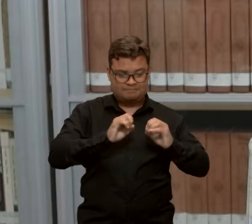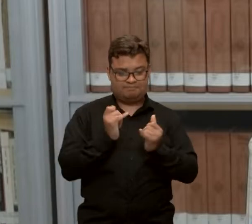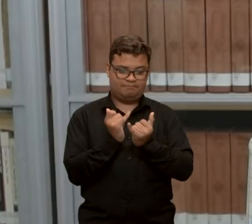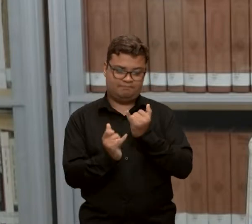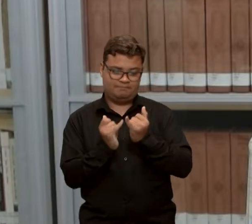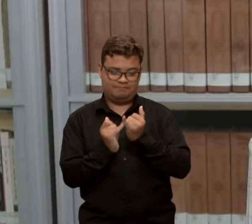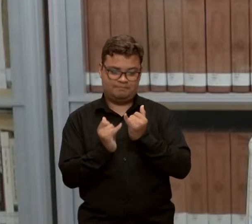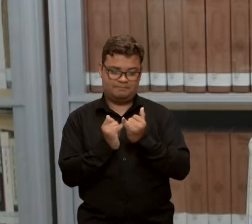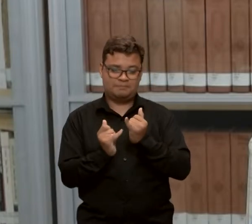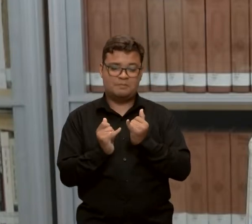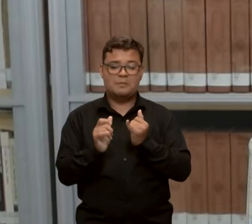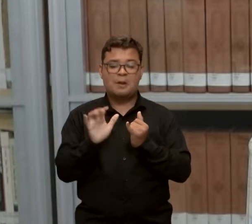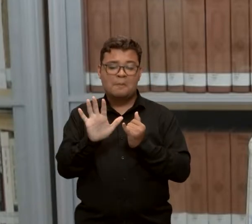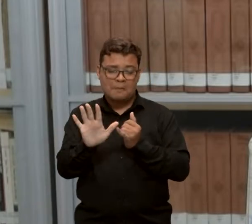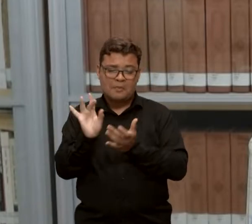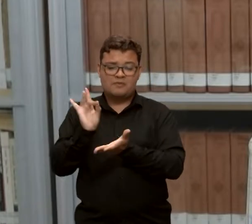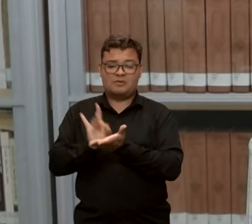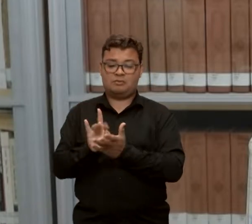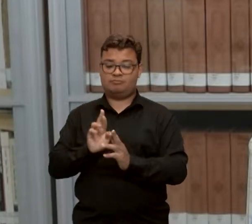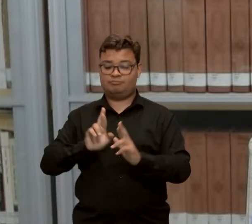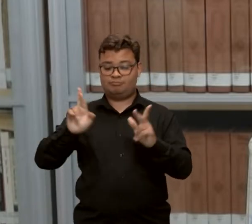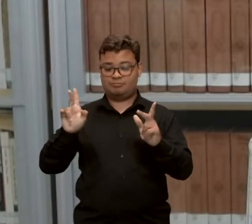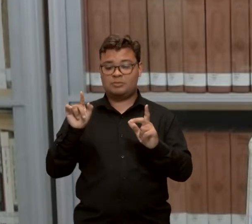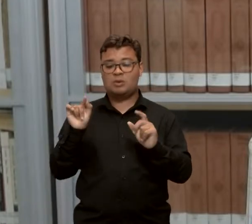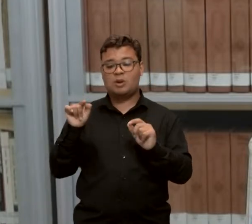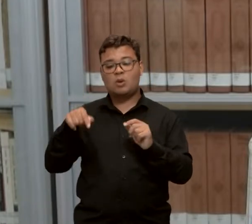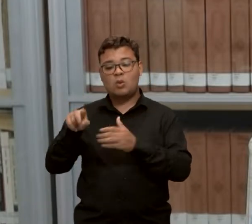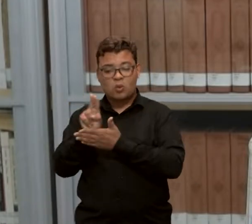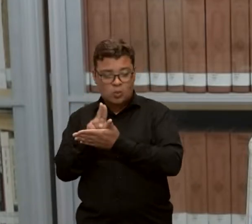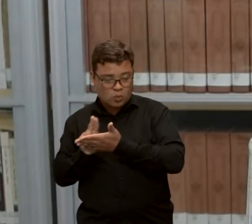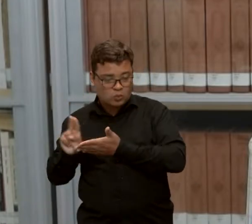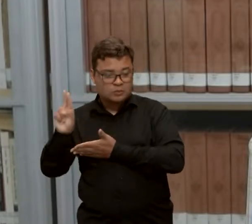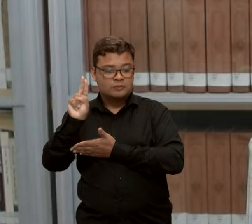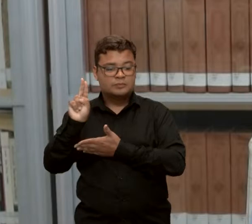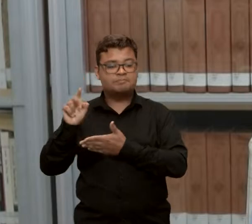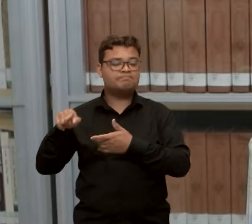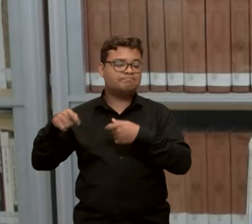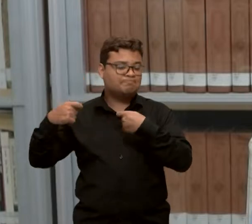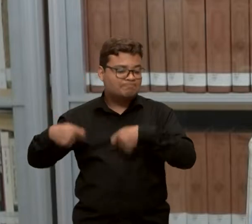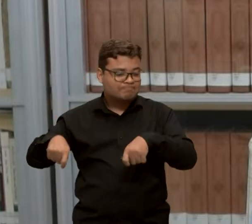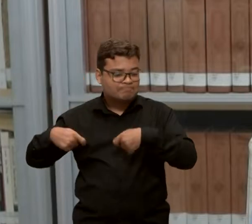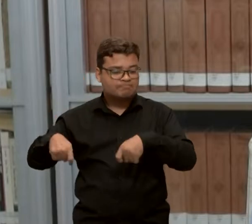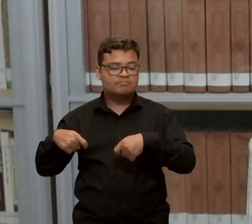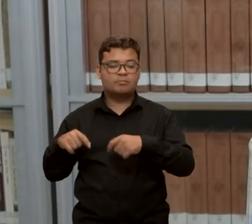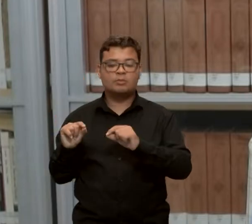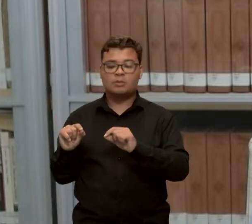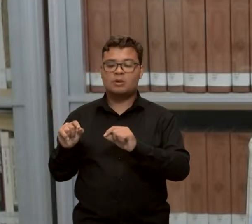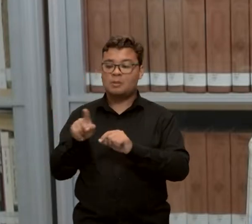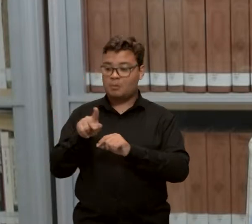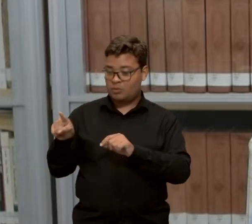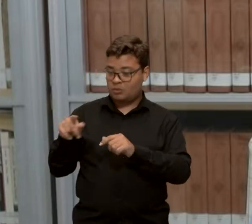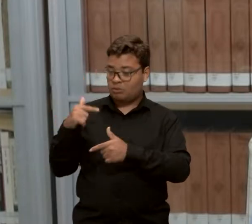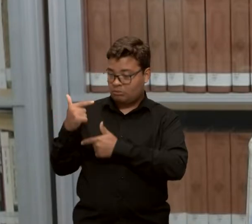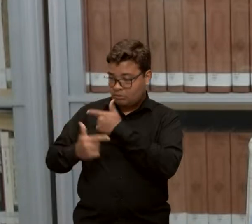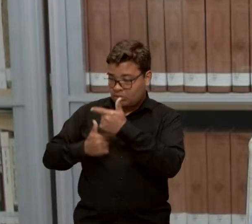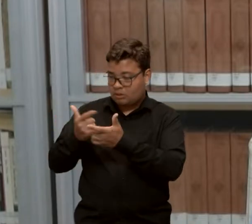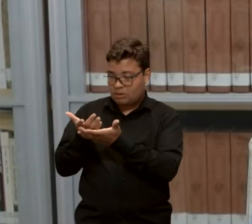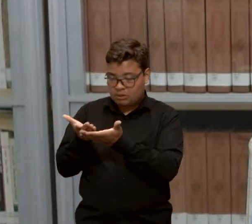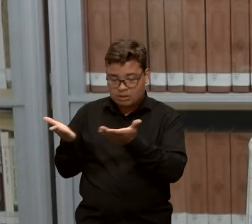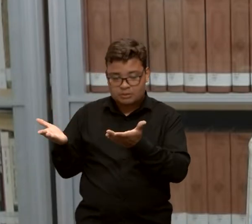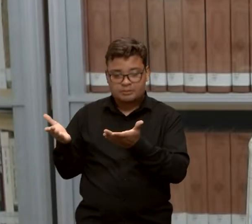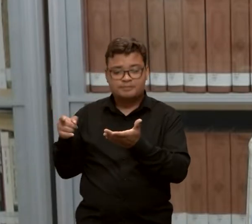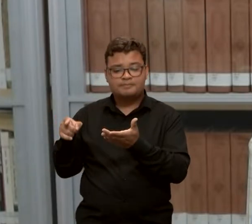porque, na verdade, a universidade deve conceber o trabalho do professor e do ensino